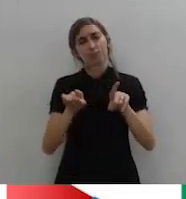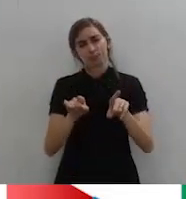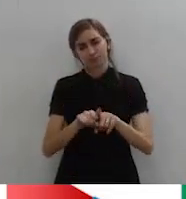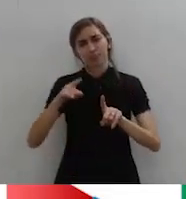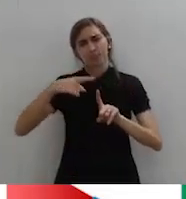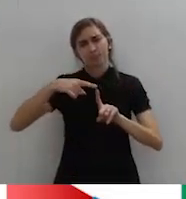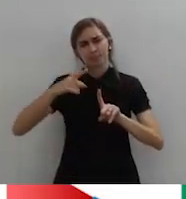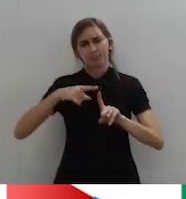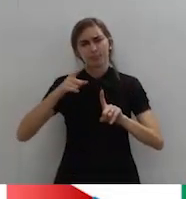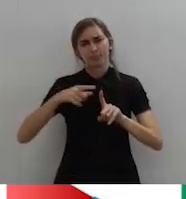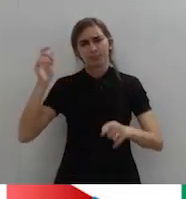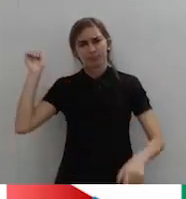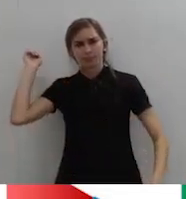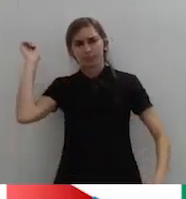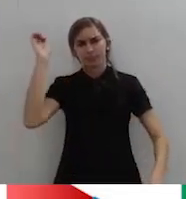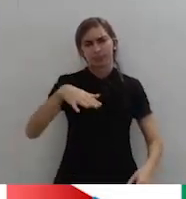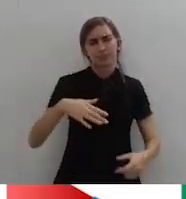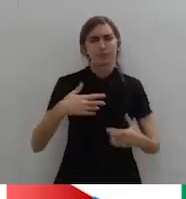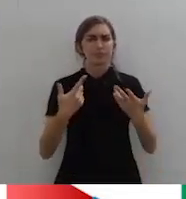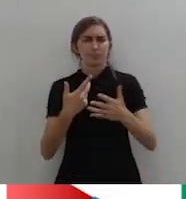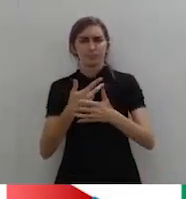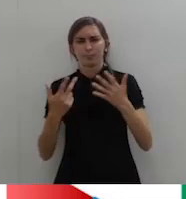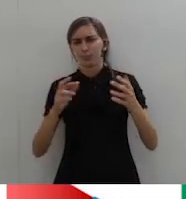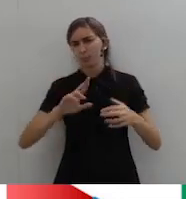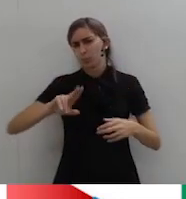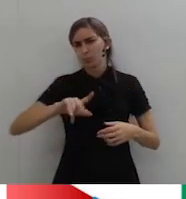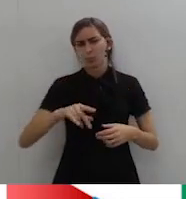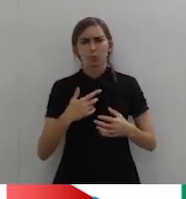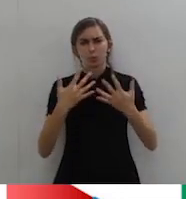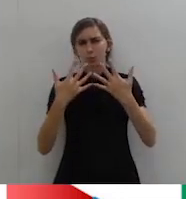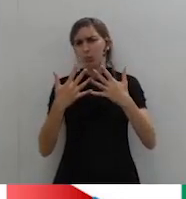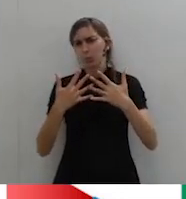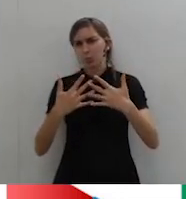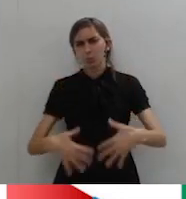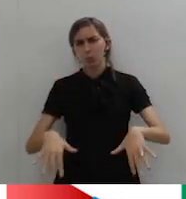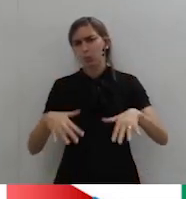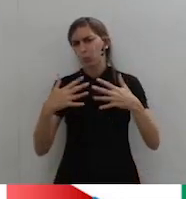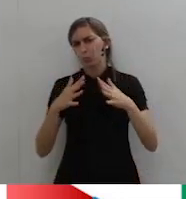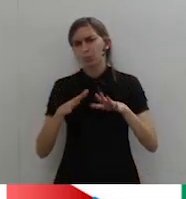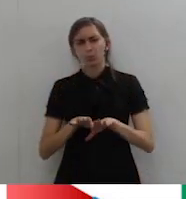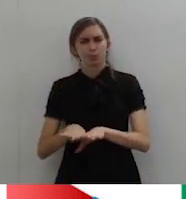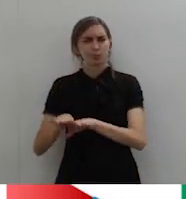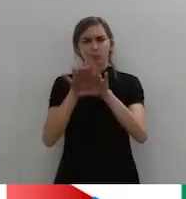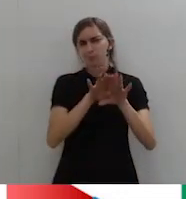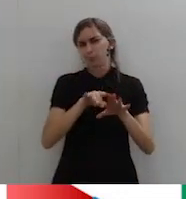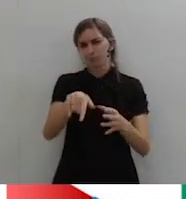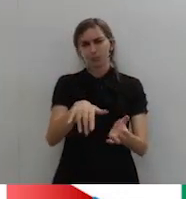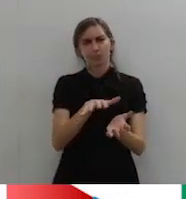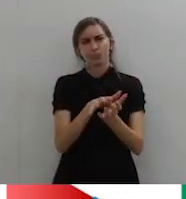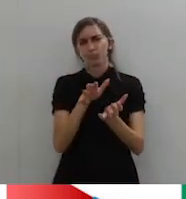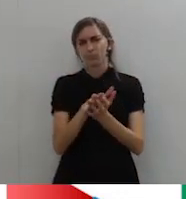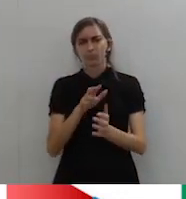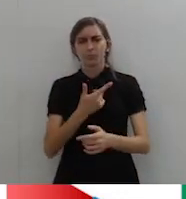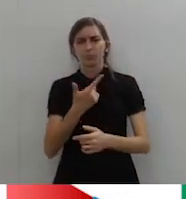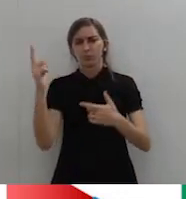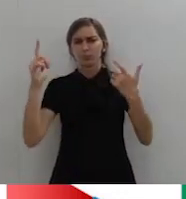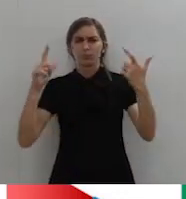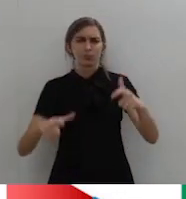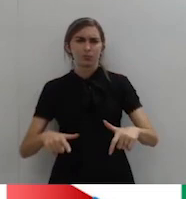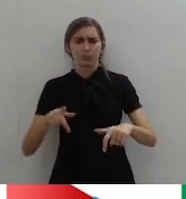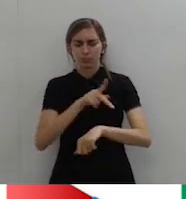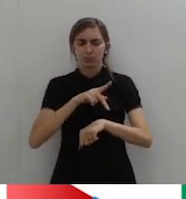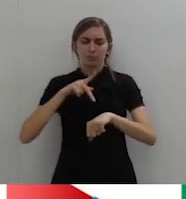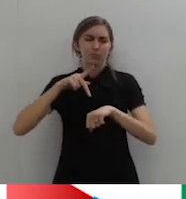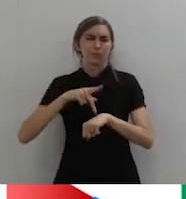também é um tipo de queimado. Só que não é tão comum aqui para a gente de Pernambuco, mas em outras regiões